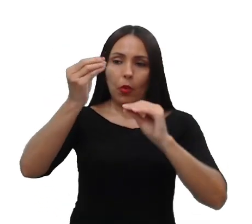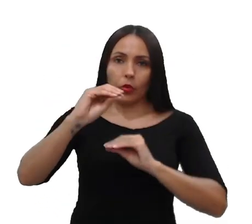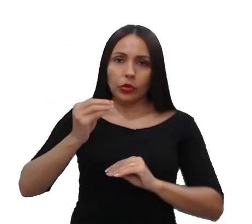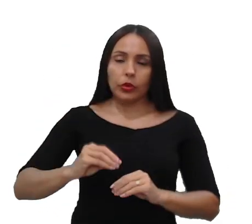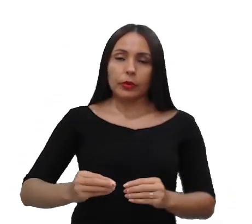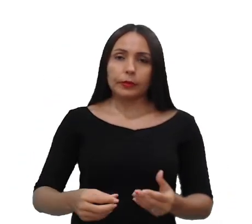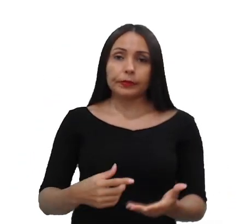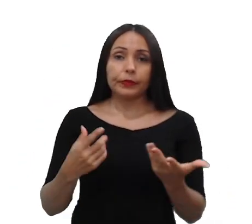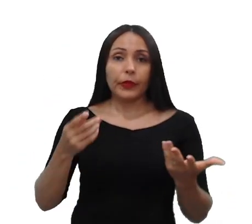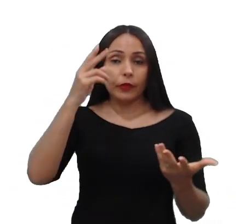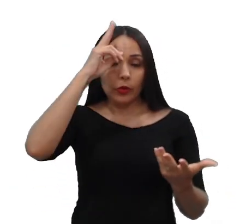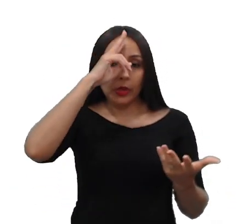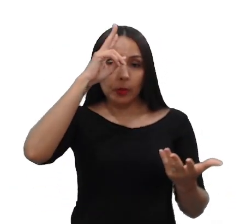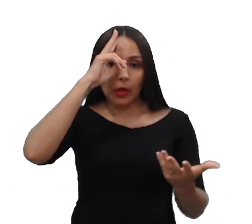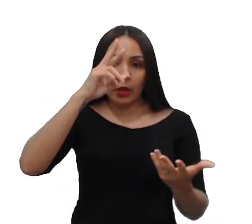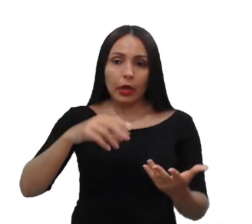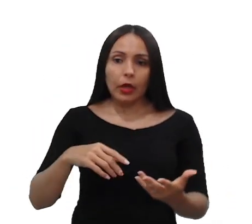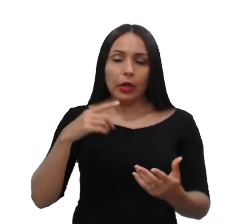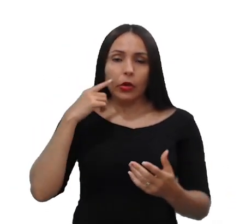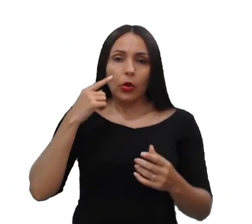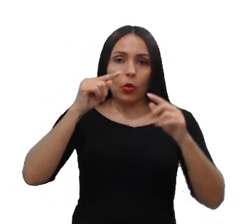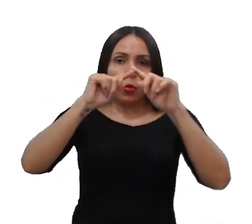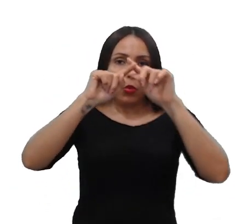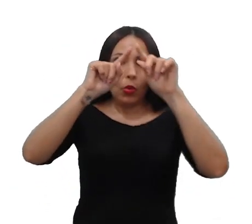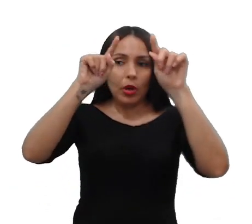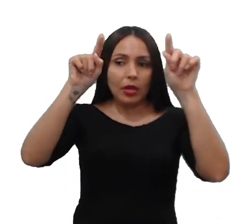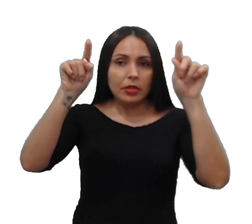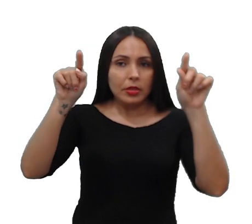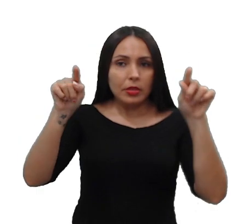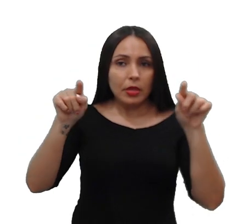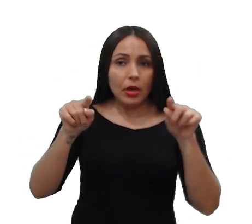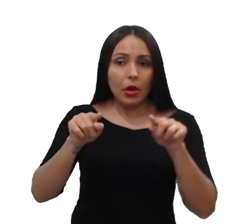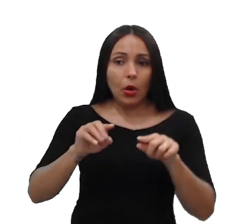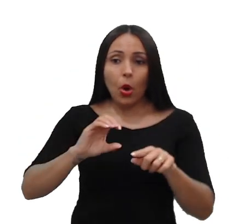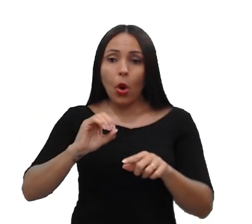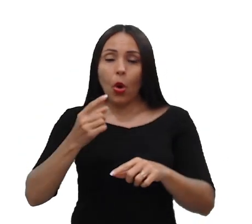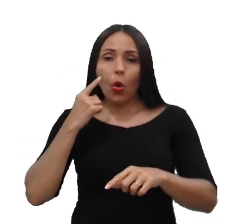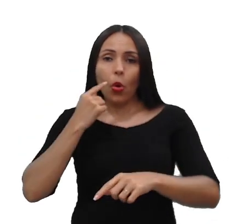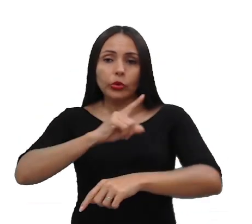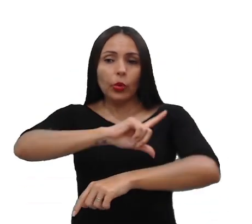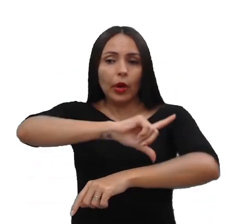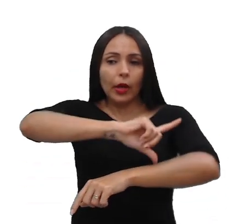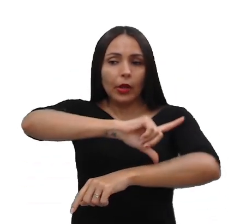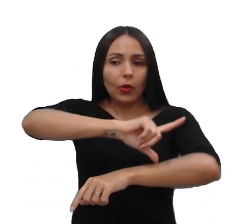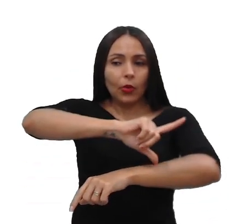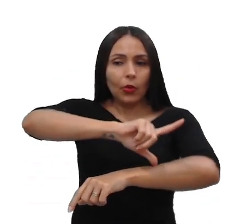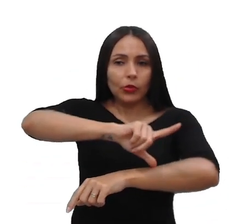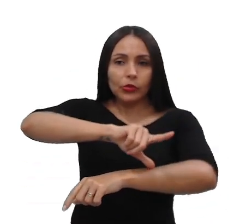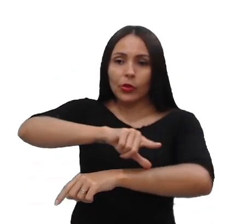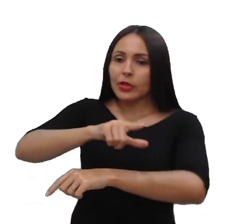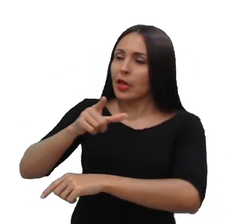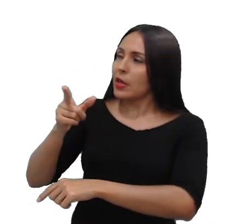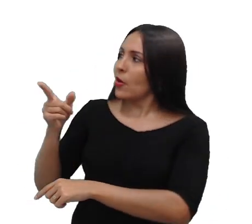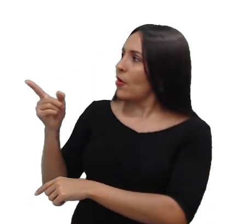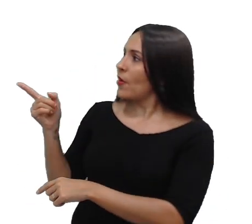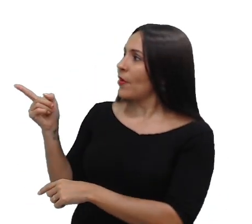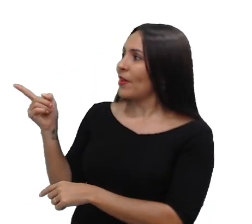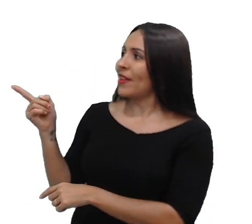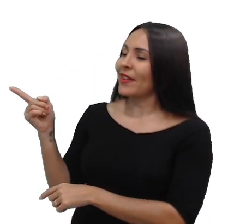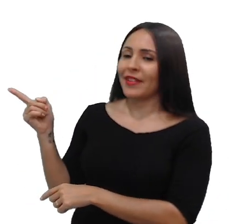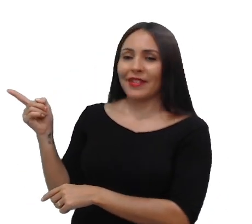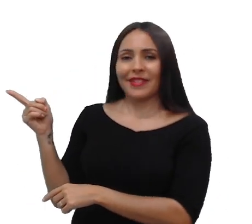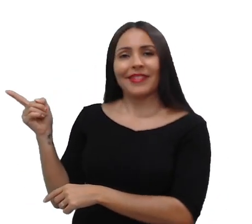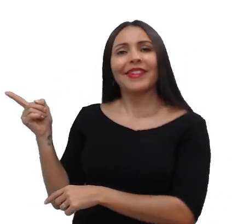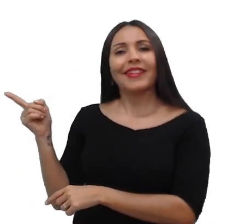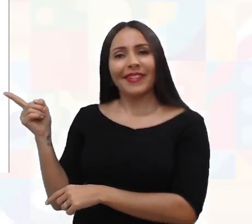e vão lembrar o formato de um coração ou de um relógio, como podemos ver nas figuras. Então